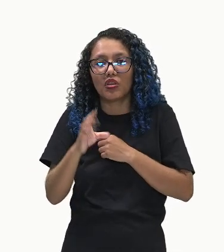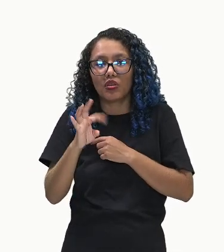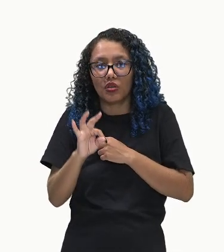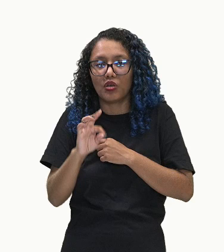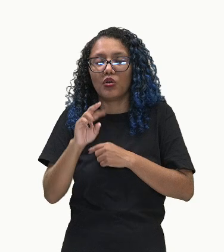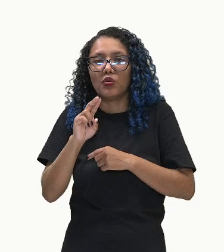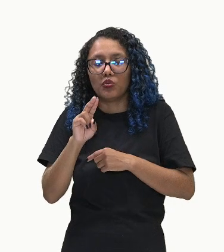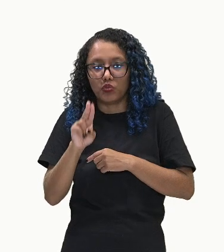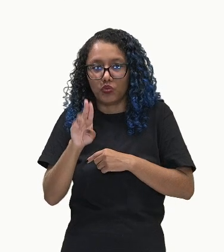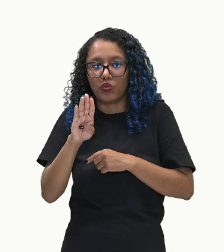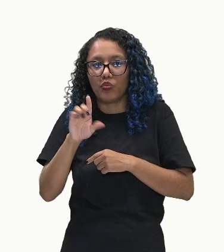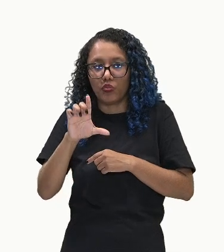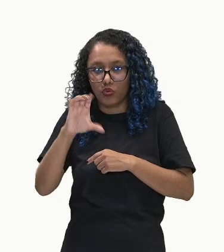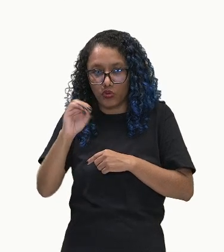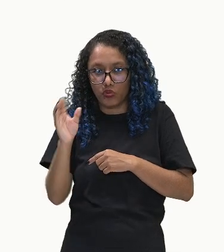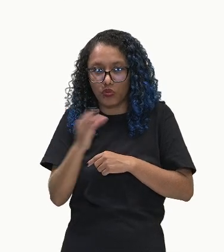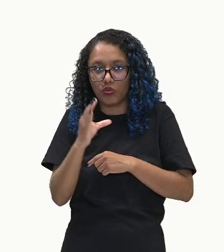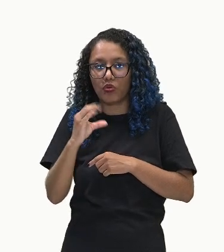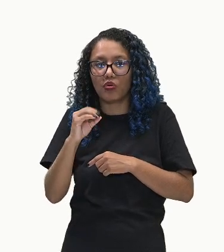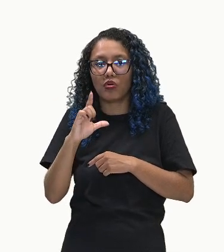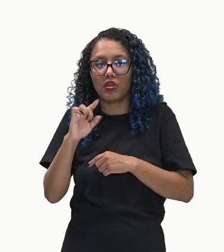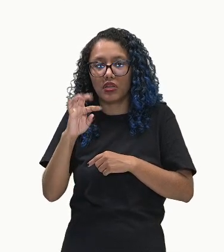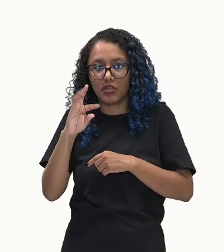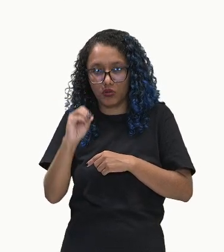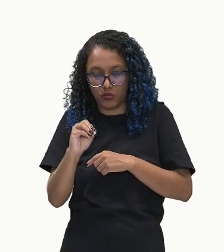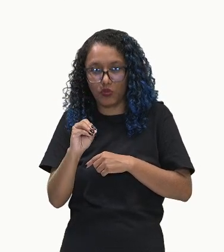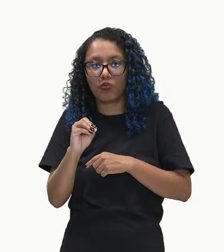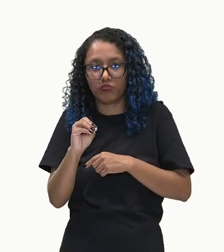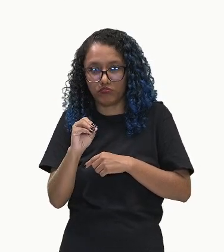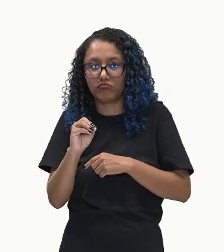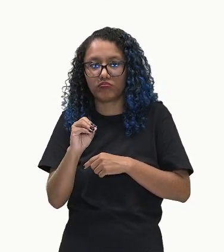e transporta para a pelve renal.